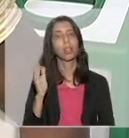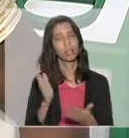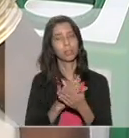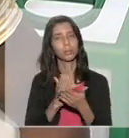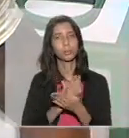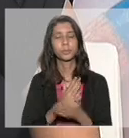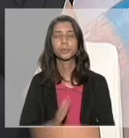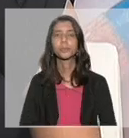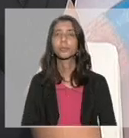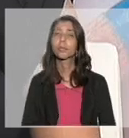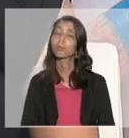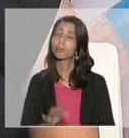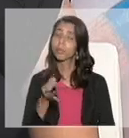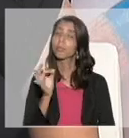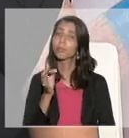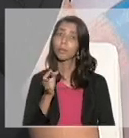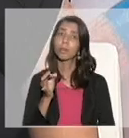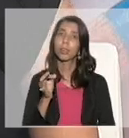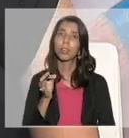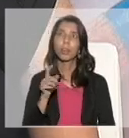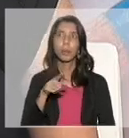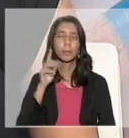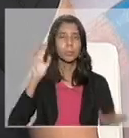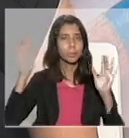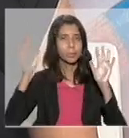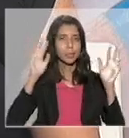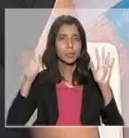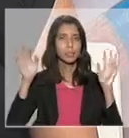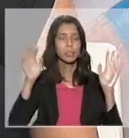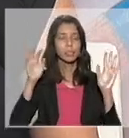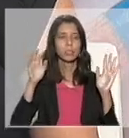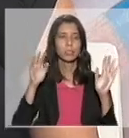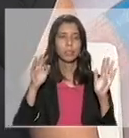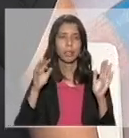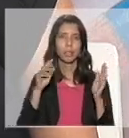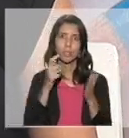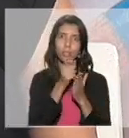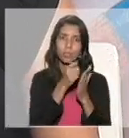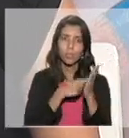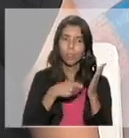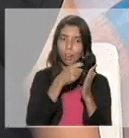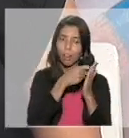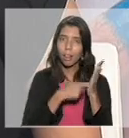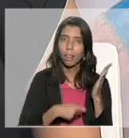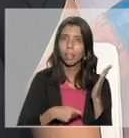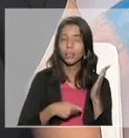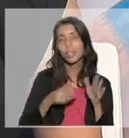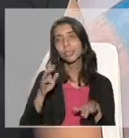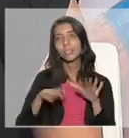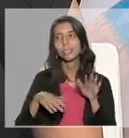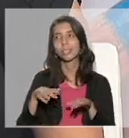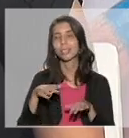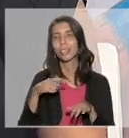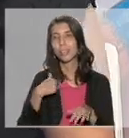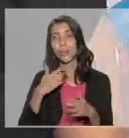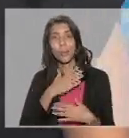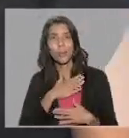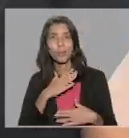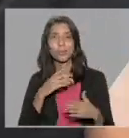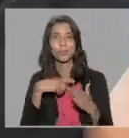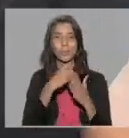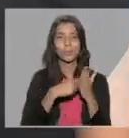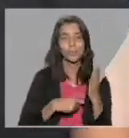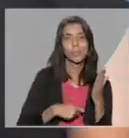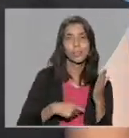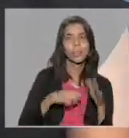livro. Mas é assim, né? Você pensar, você está escrevendo em caderno, tem gente que prefere mesmo, tem coisa, engraçado, eu sou assim, tem coisas